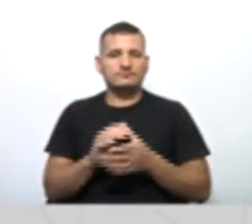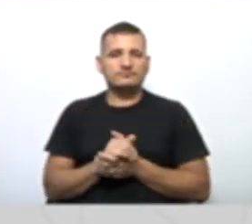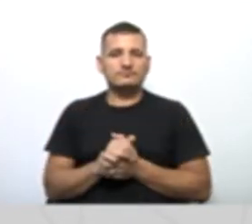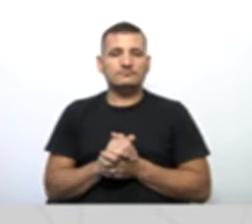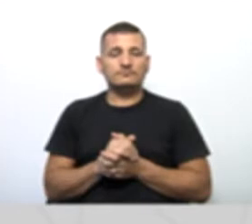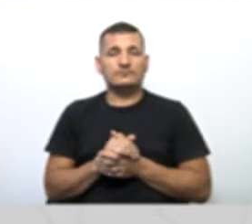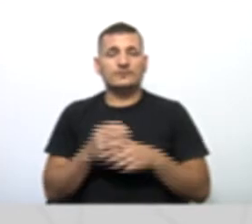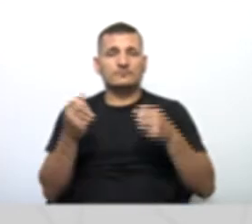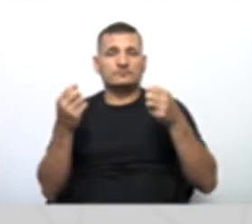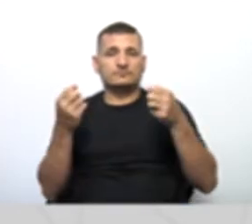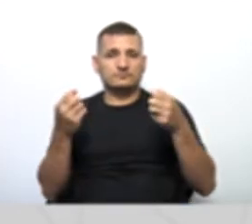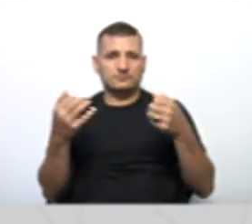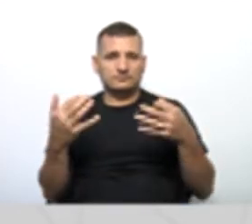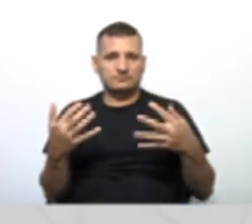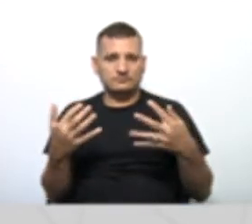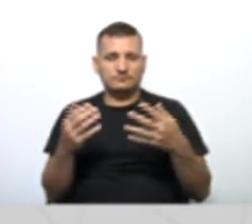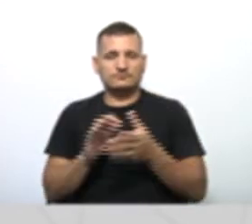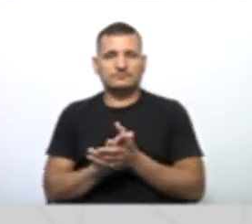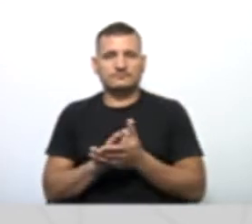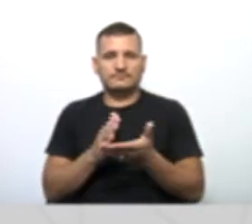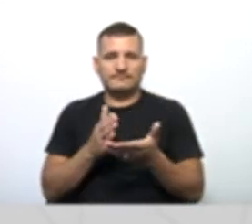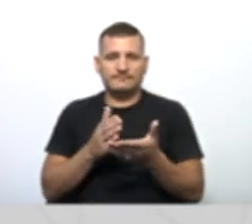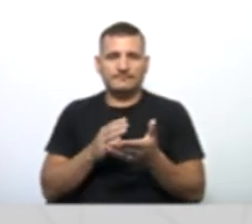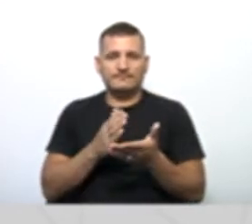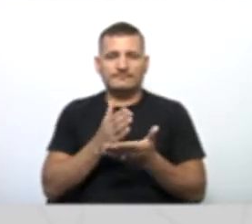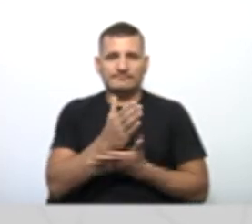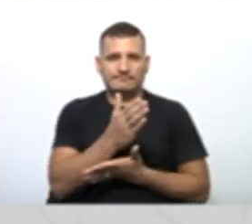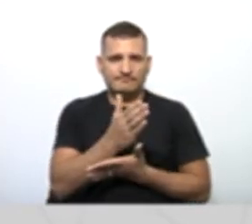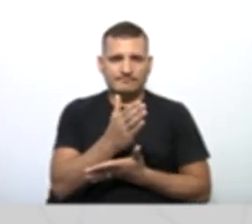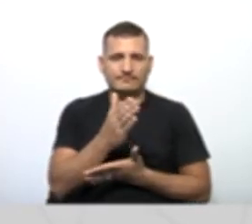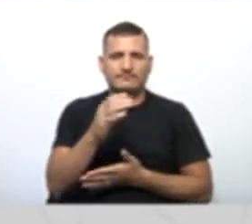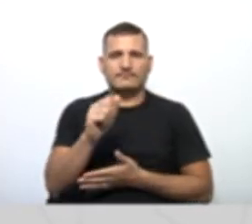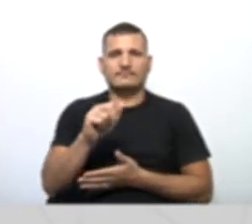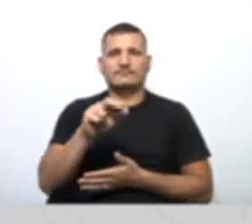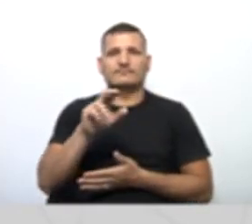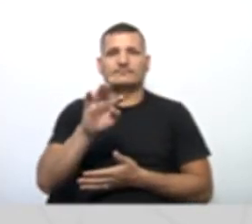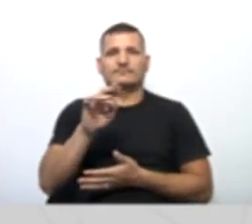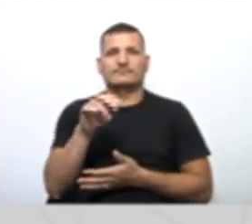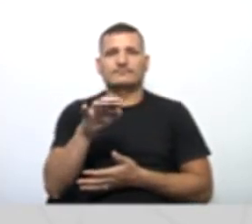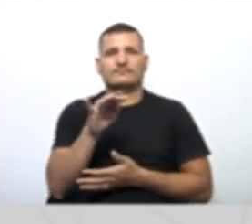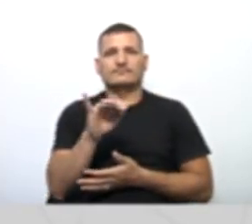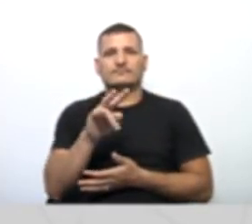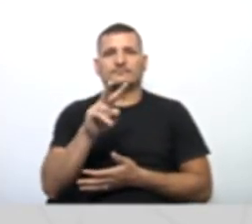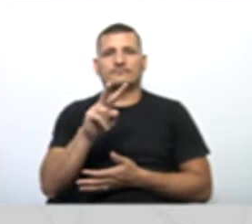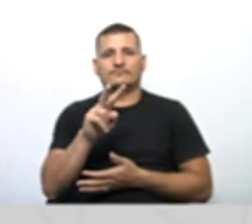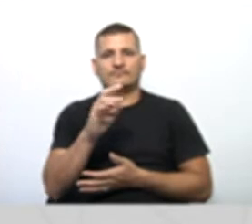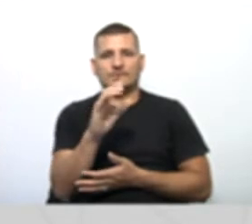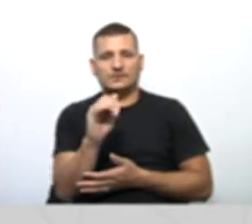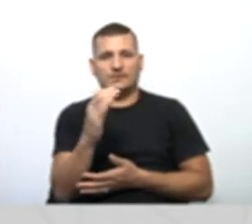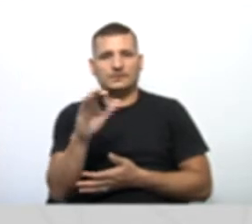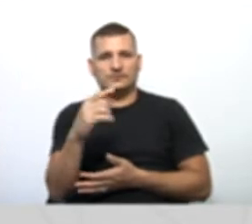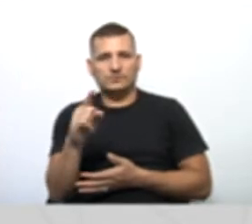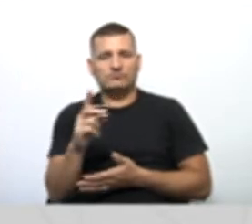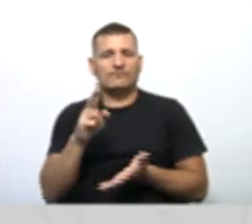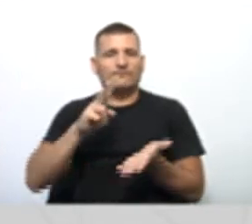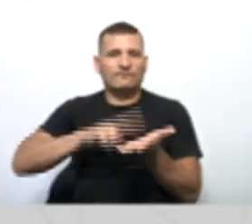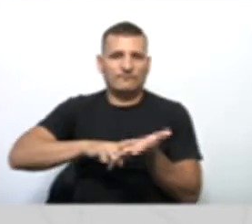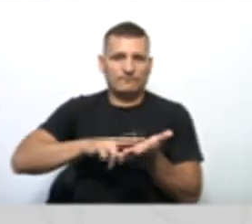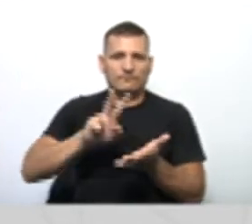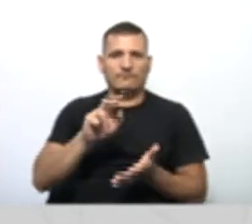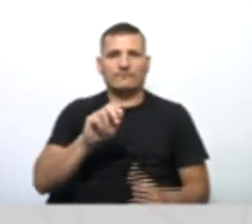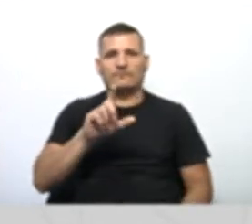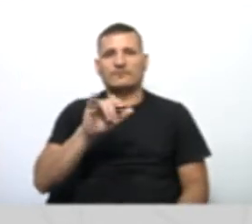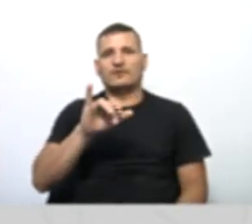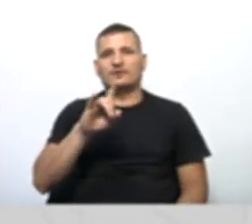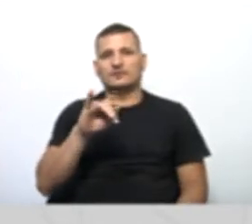do primeiro aqui, que é a autenticação. A autenticação, né, ela vem pelo fato que permite que